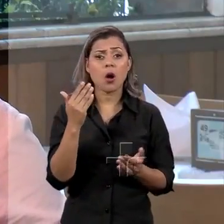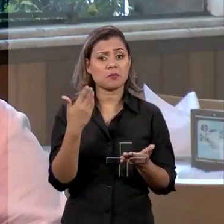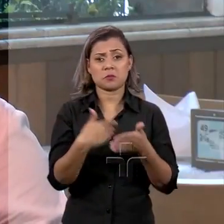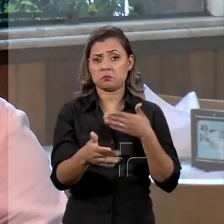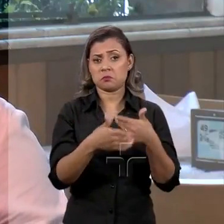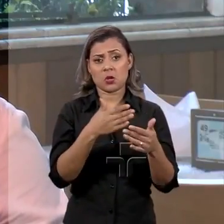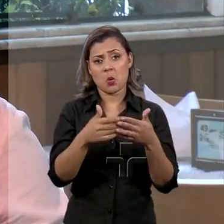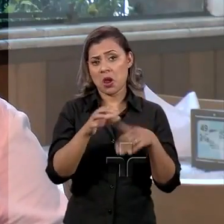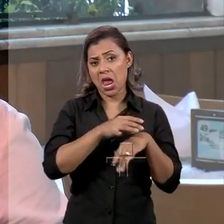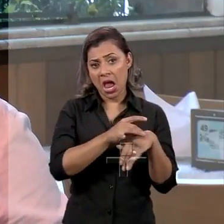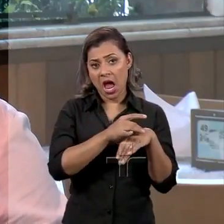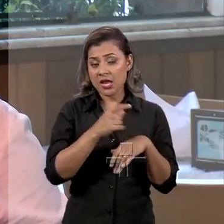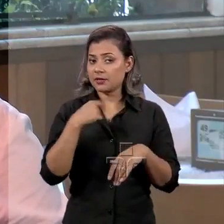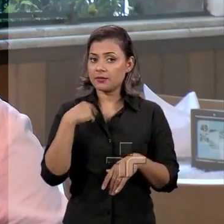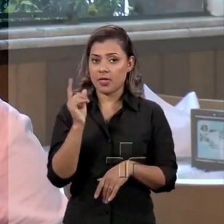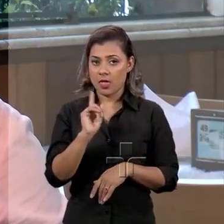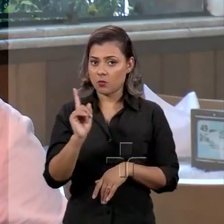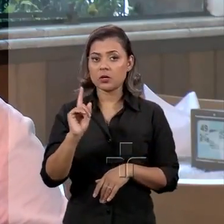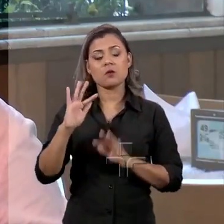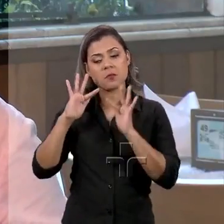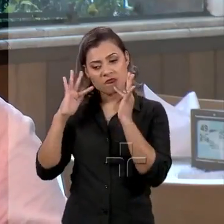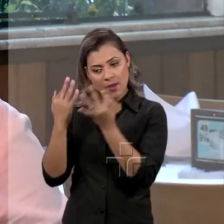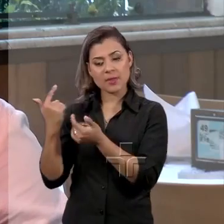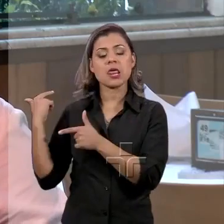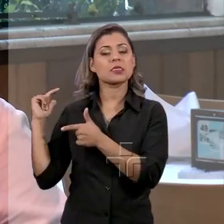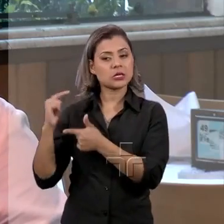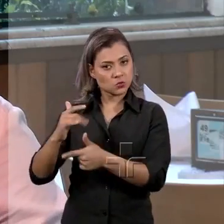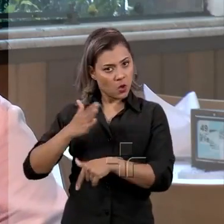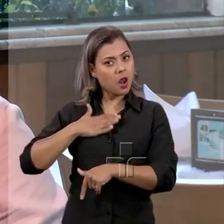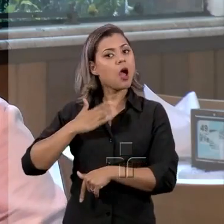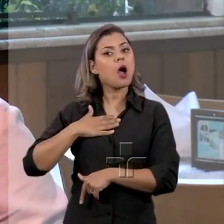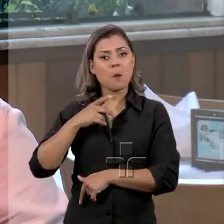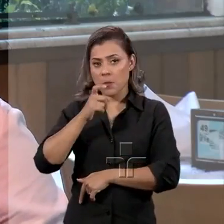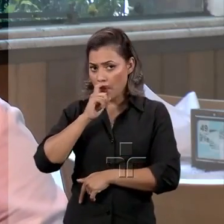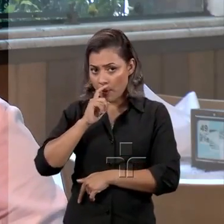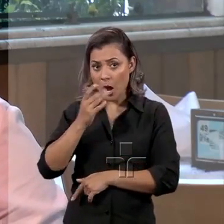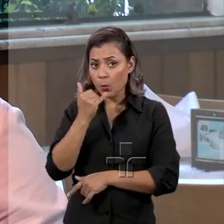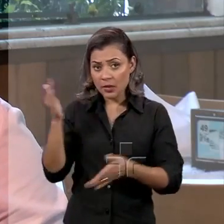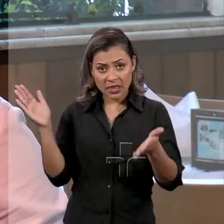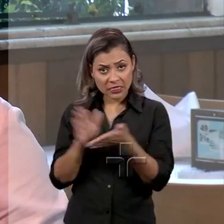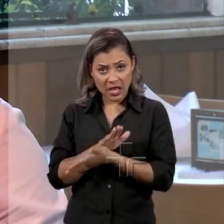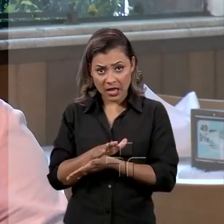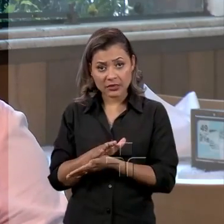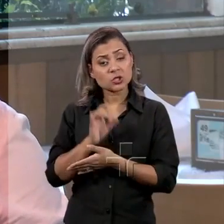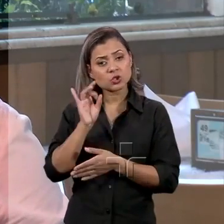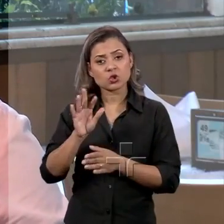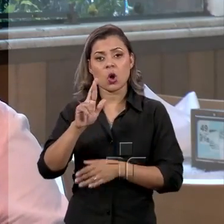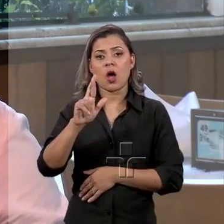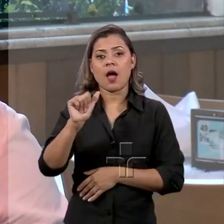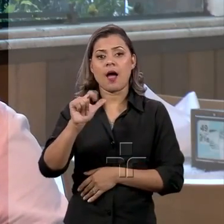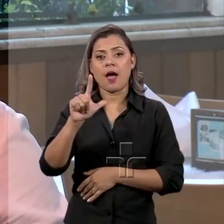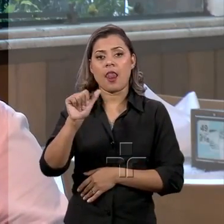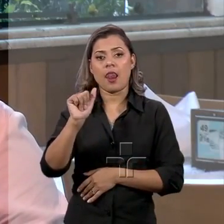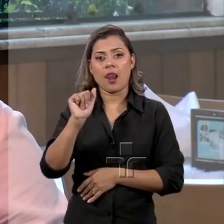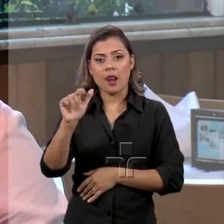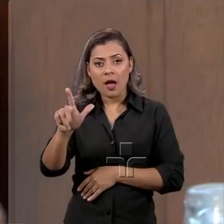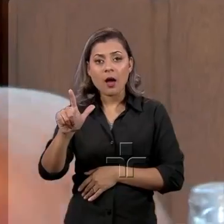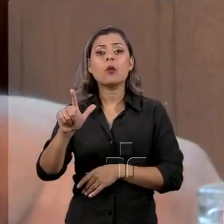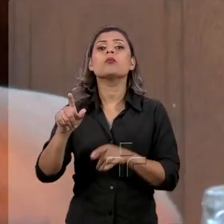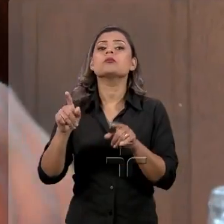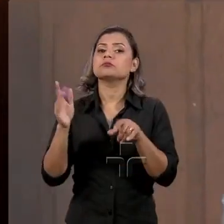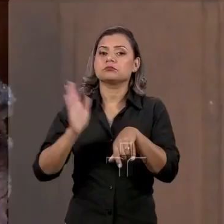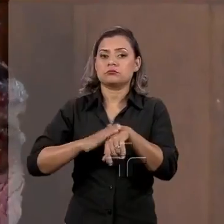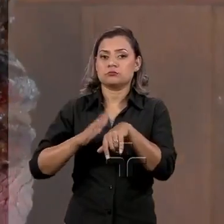halal, mas eu vim de uma família religiosa, meu pai não comia e a gente não come se não for a carne